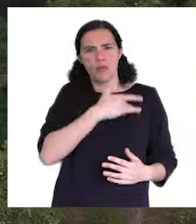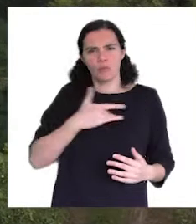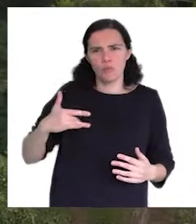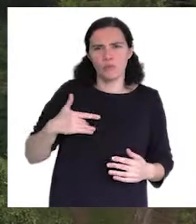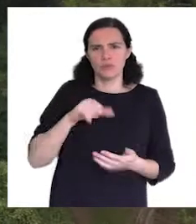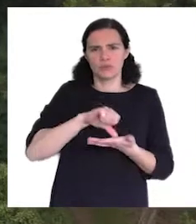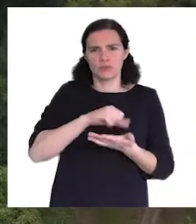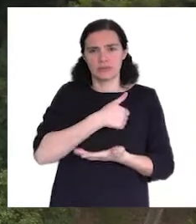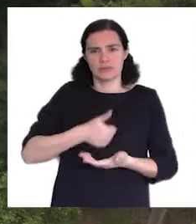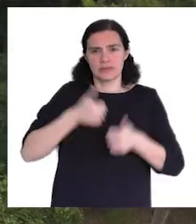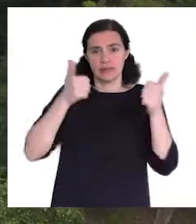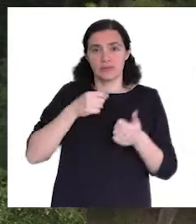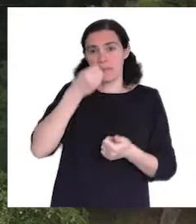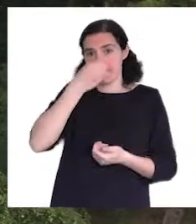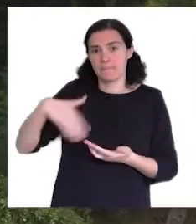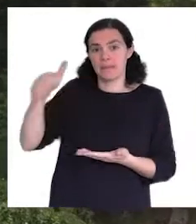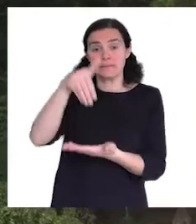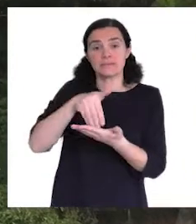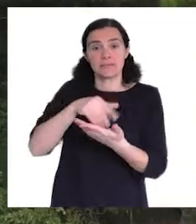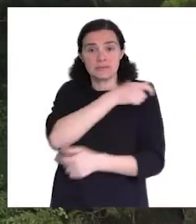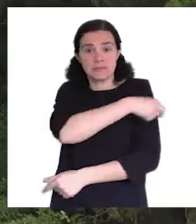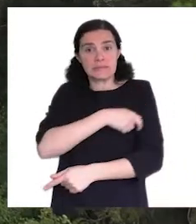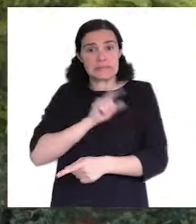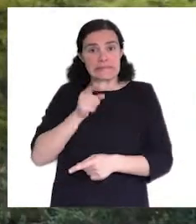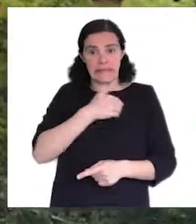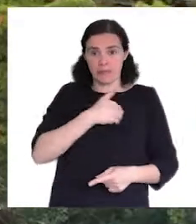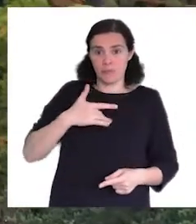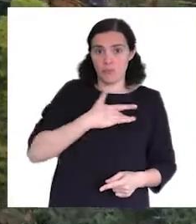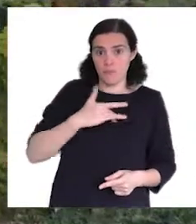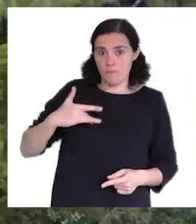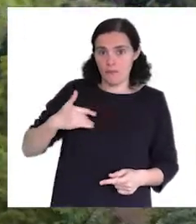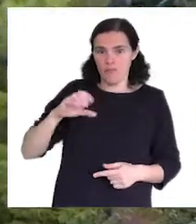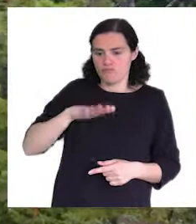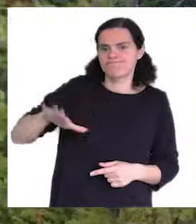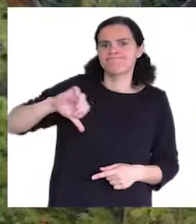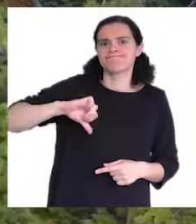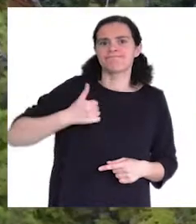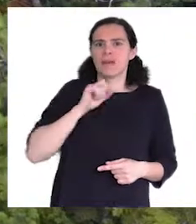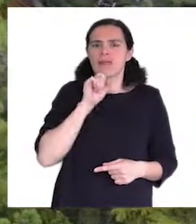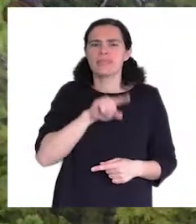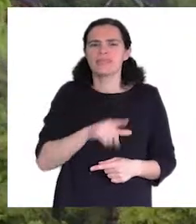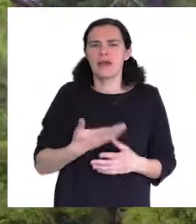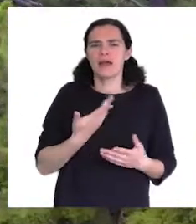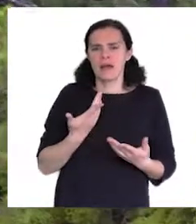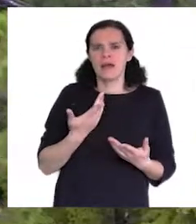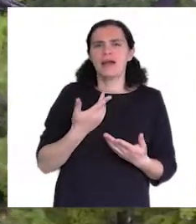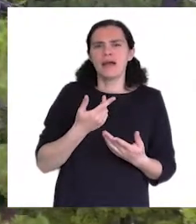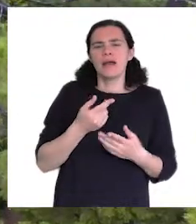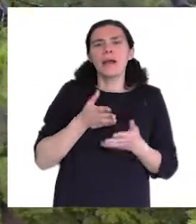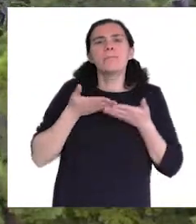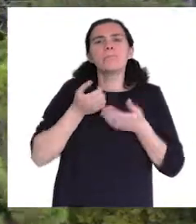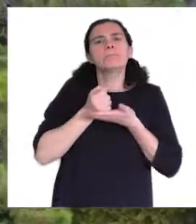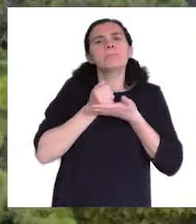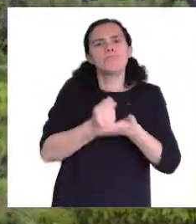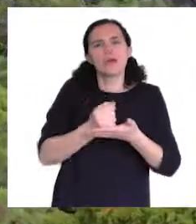centro da cidade. O Parque de Serralves representa esse pulmão, essa mancha verde, capaz de suportar muito daquilo que